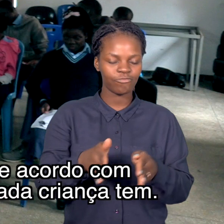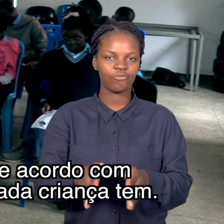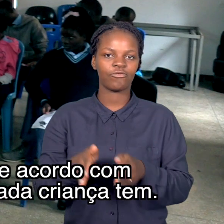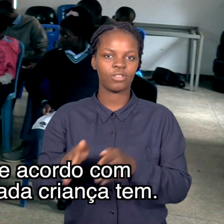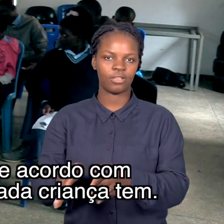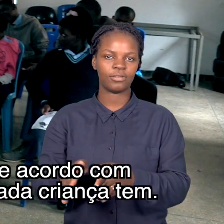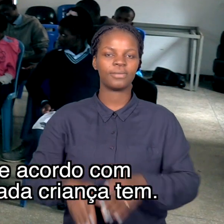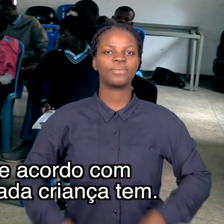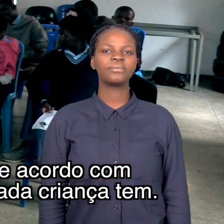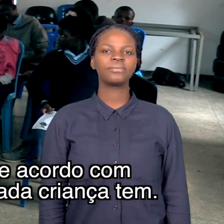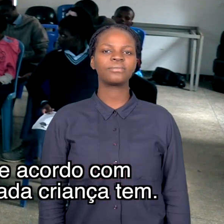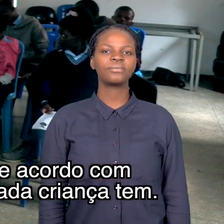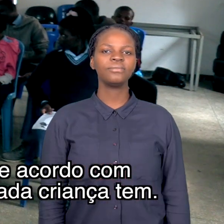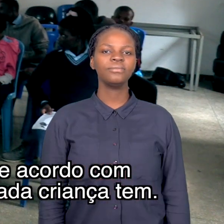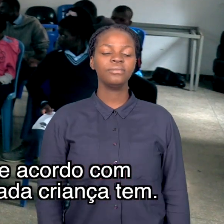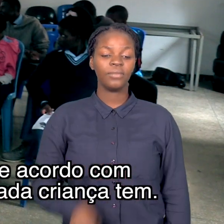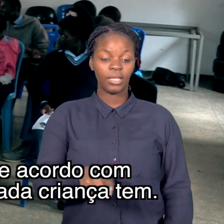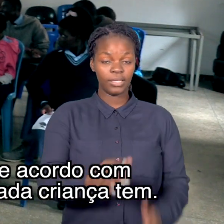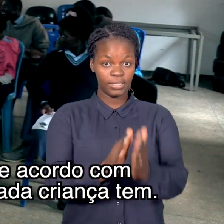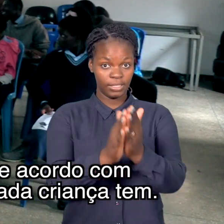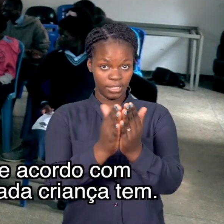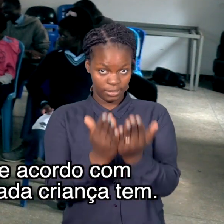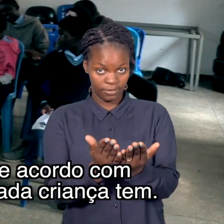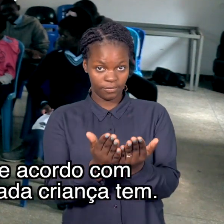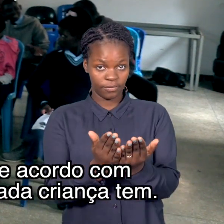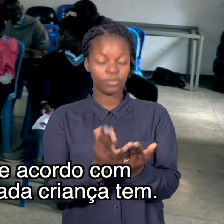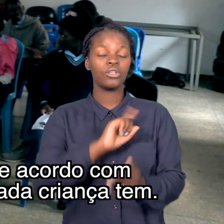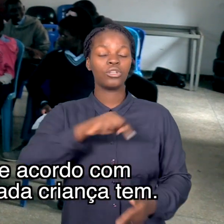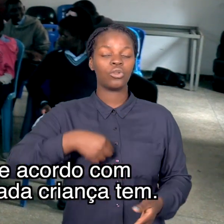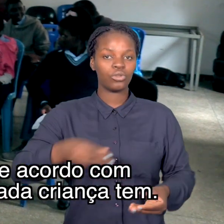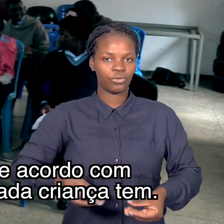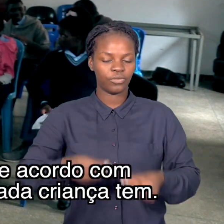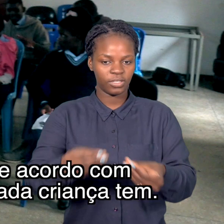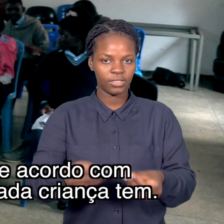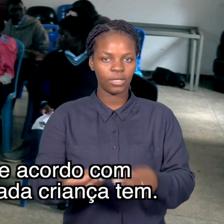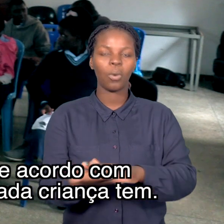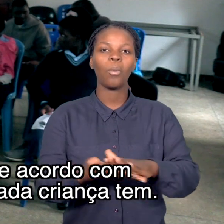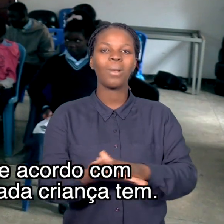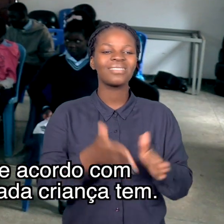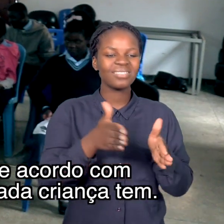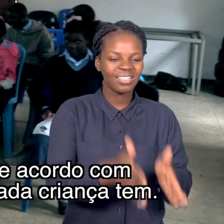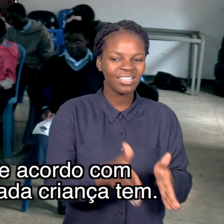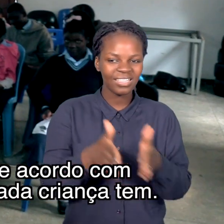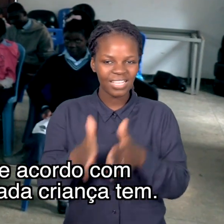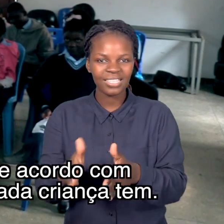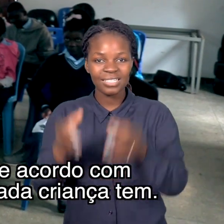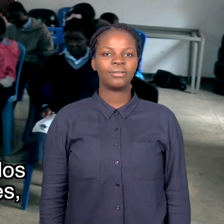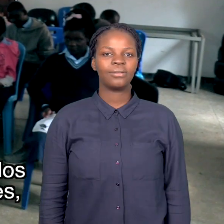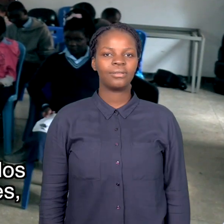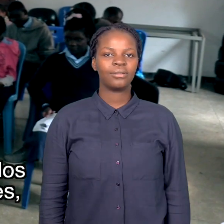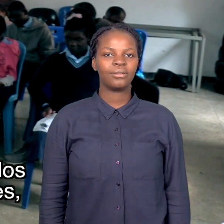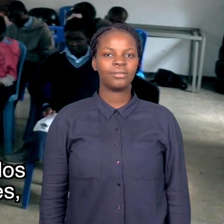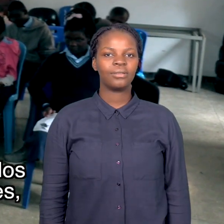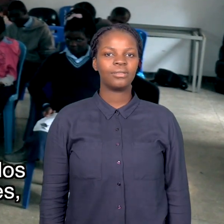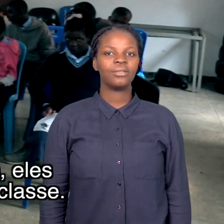Os livros também são adequados de acordo com as classes e o nível de literacia que cada criança tem. Os mesmos são